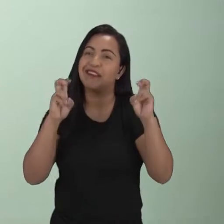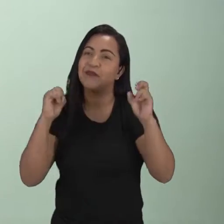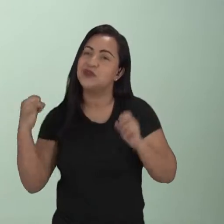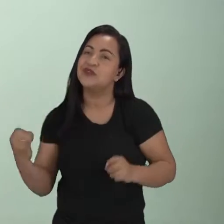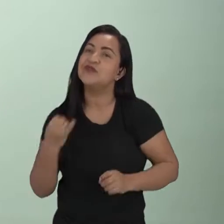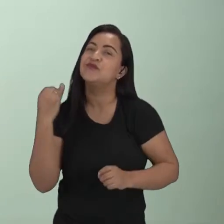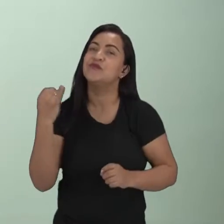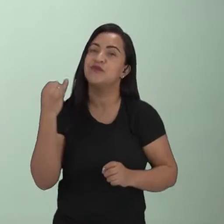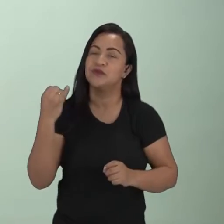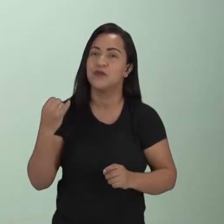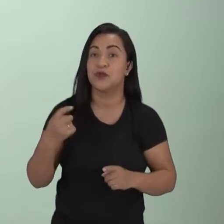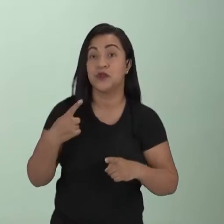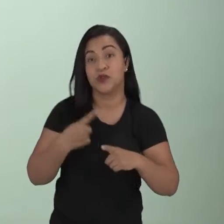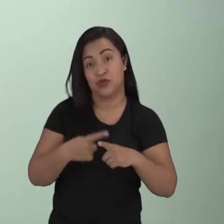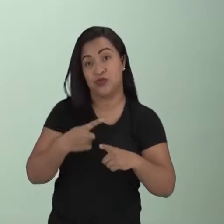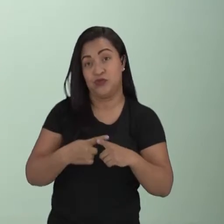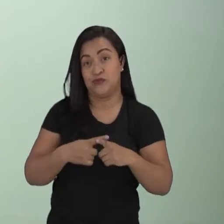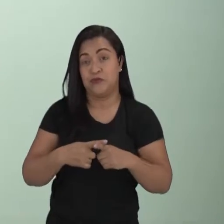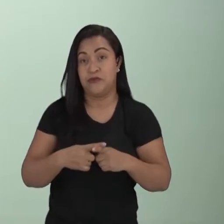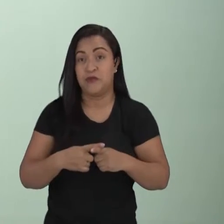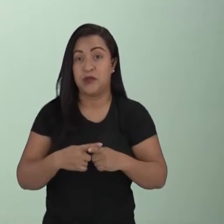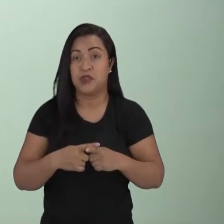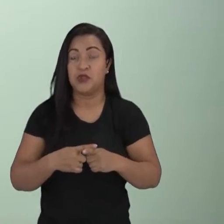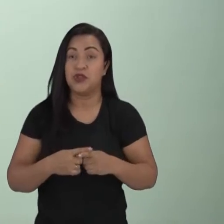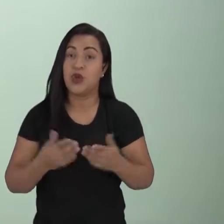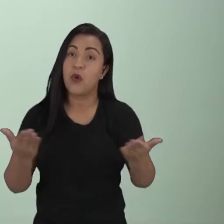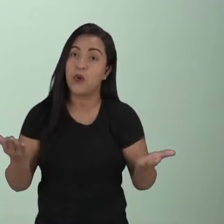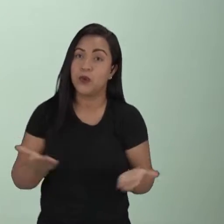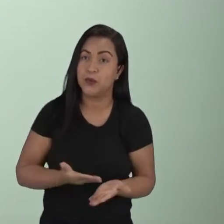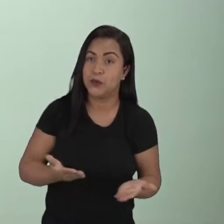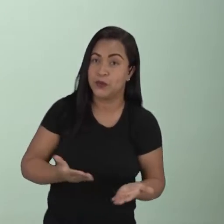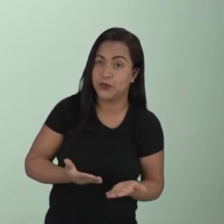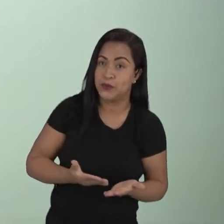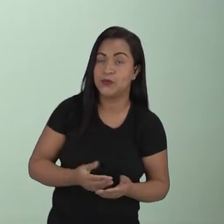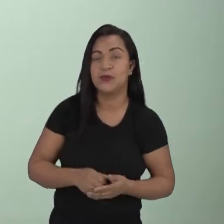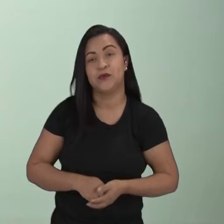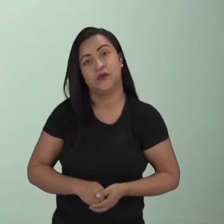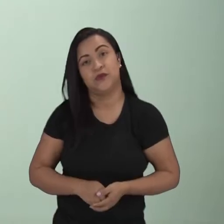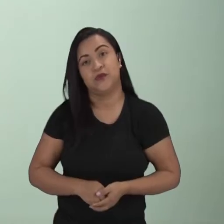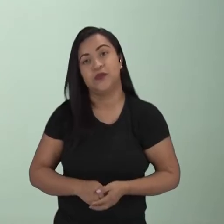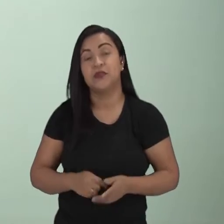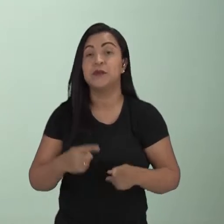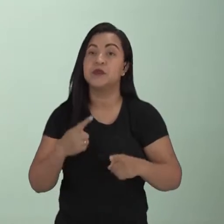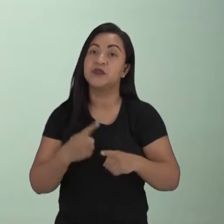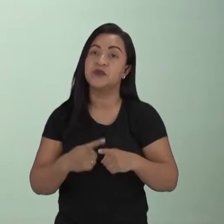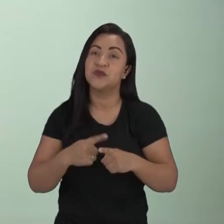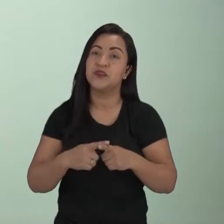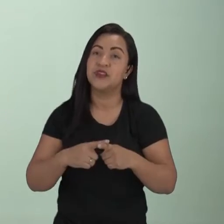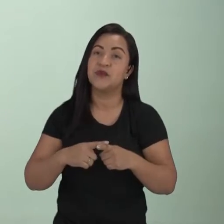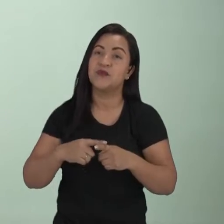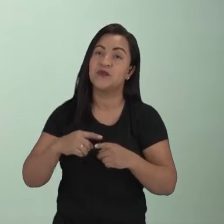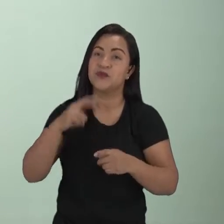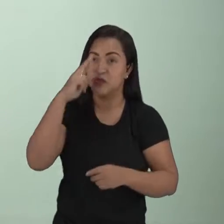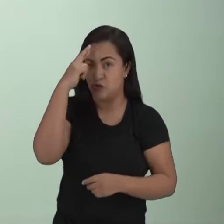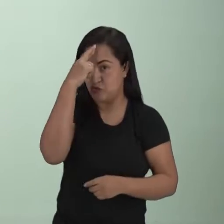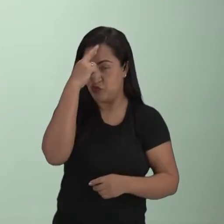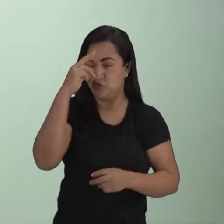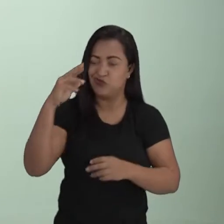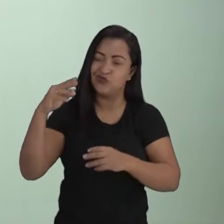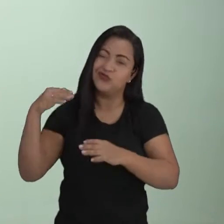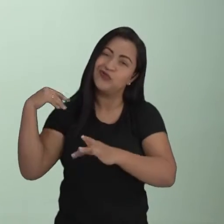por quesito atual de convivência que estamos aí passando nesse exato momento, mas também por características históricas e